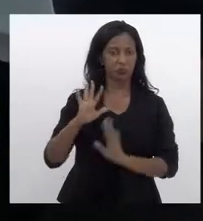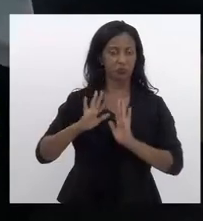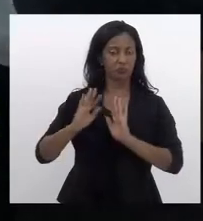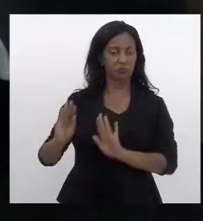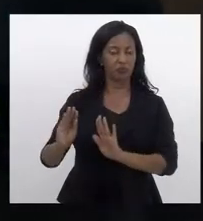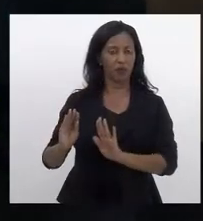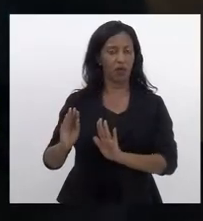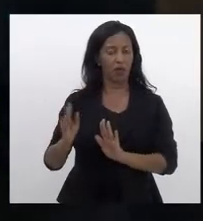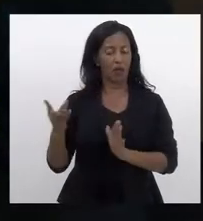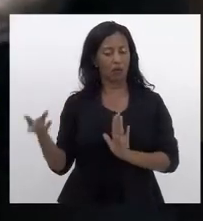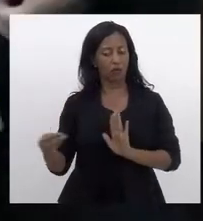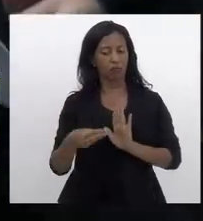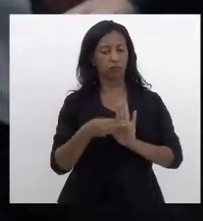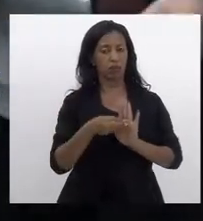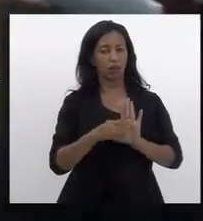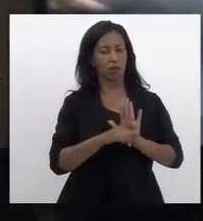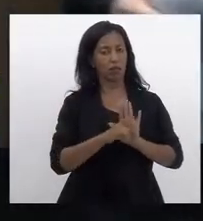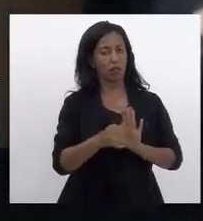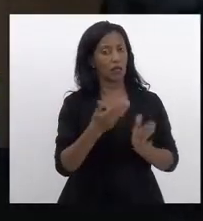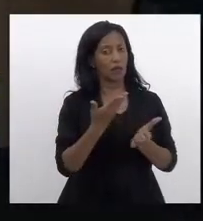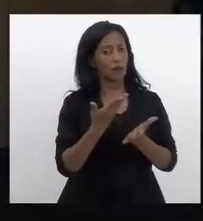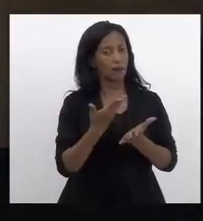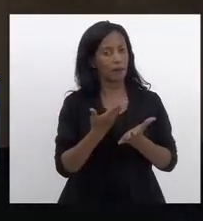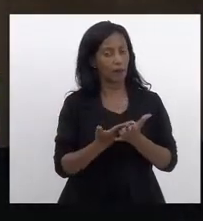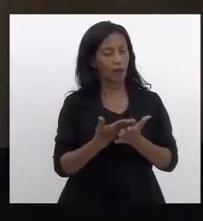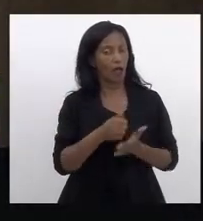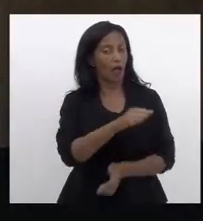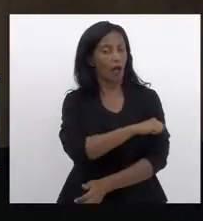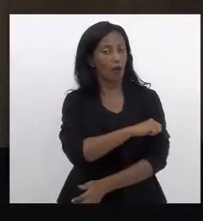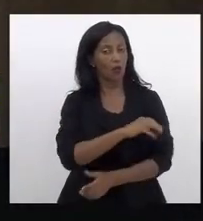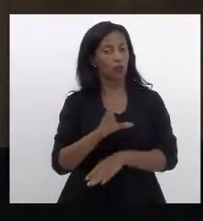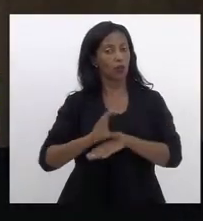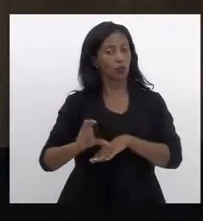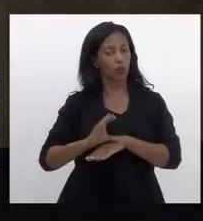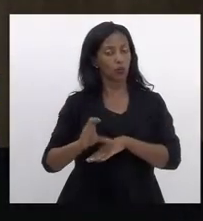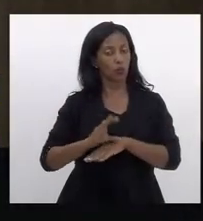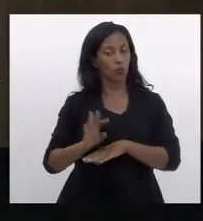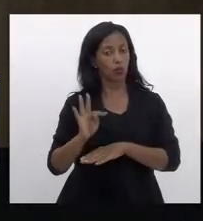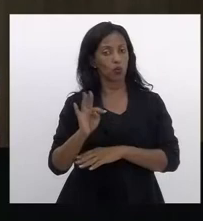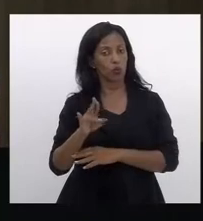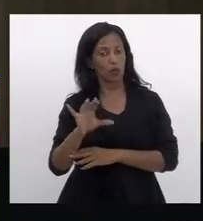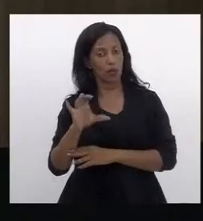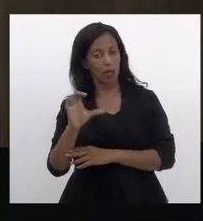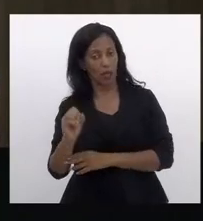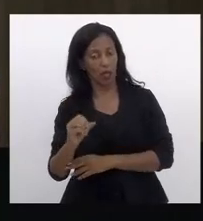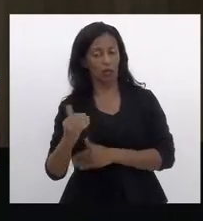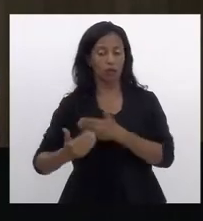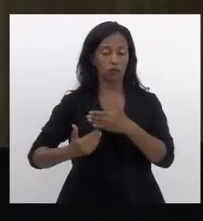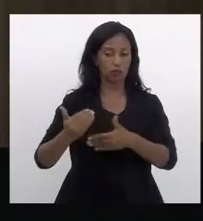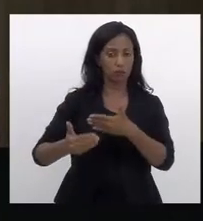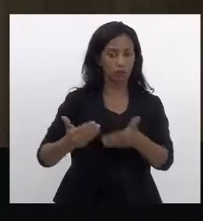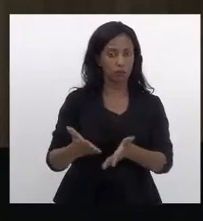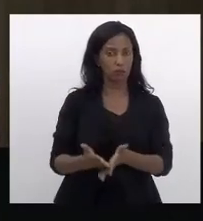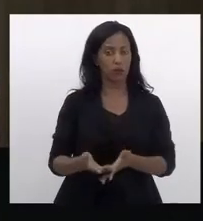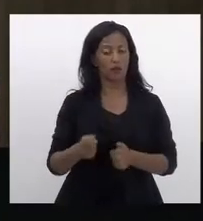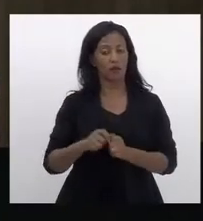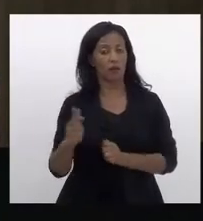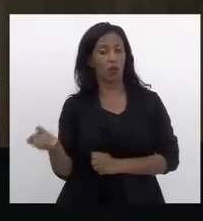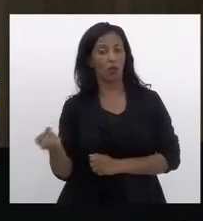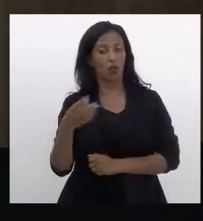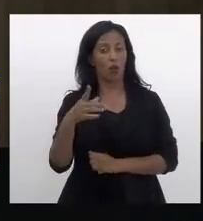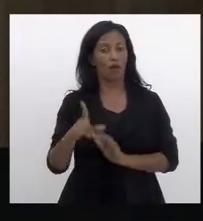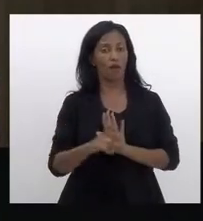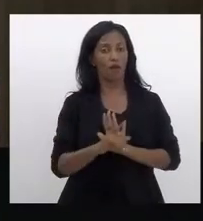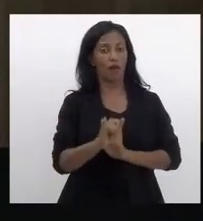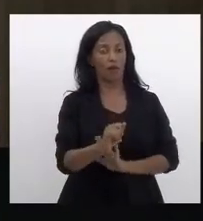a aplicabilidade da lei para estudantes dos cursos técnicos concomitantes e subsequentes. Fizemos uma nova lei.